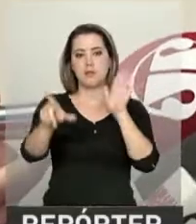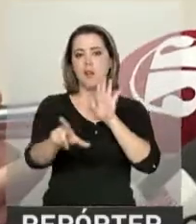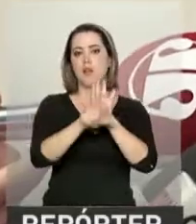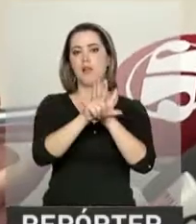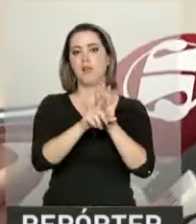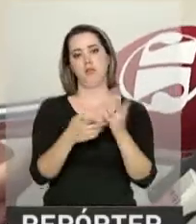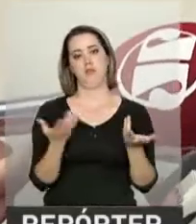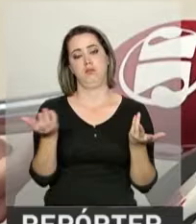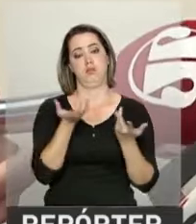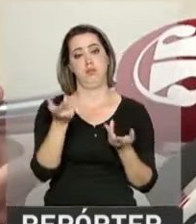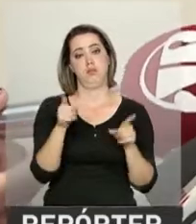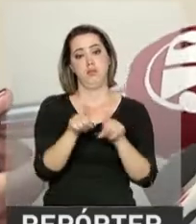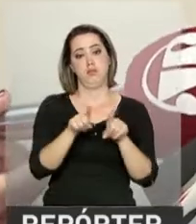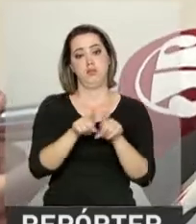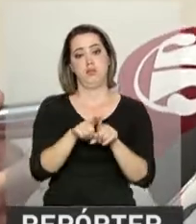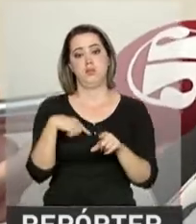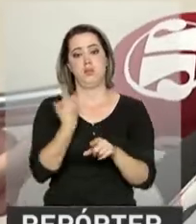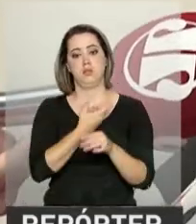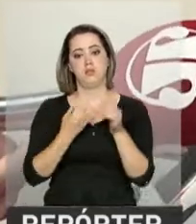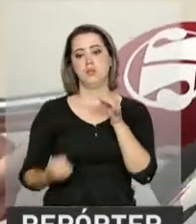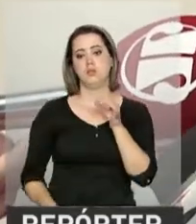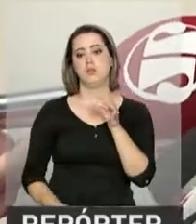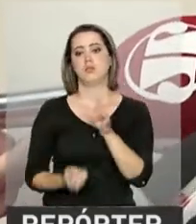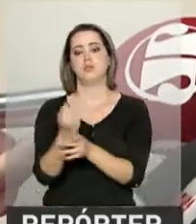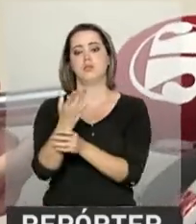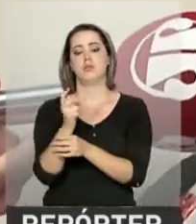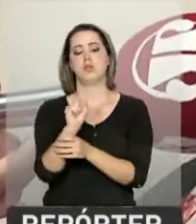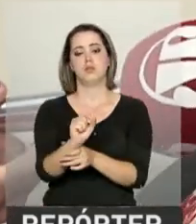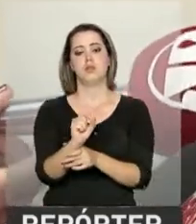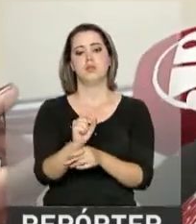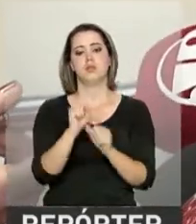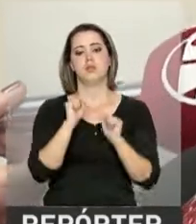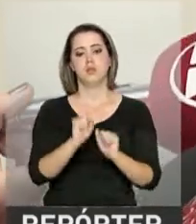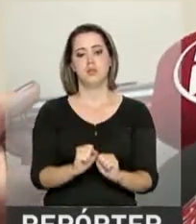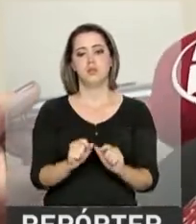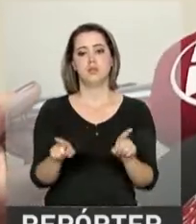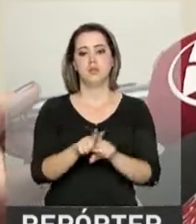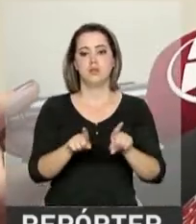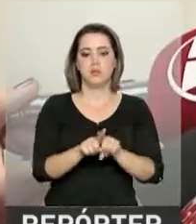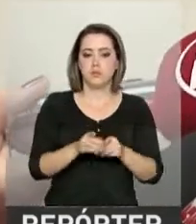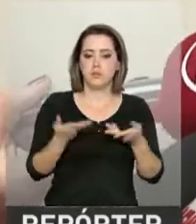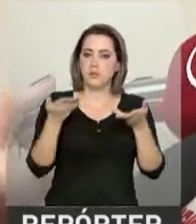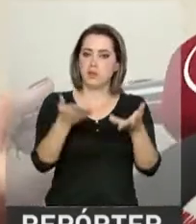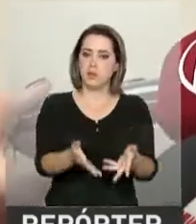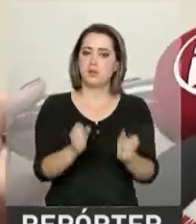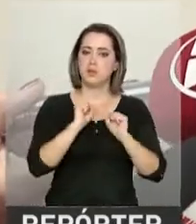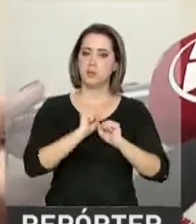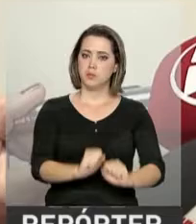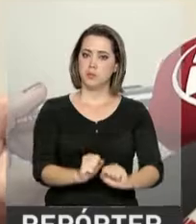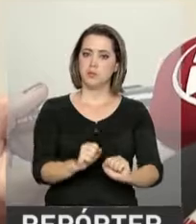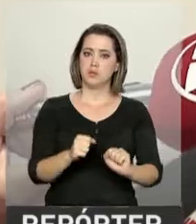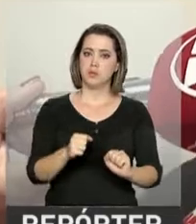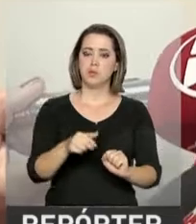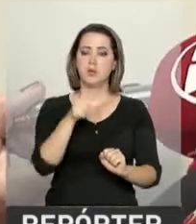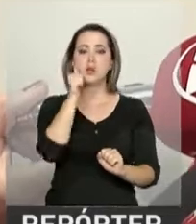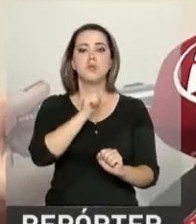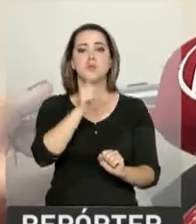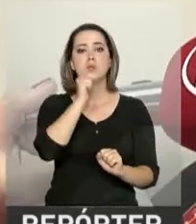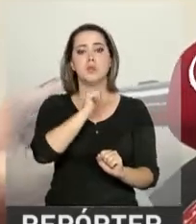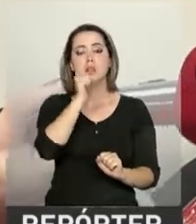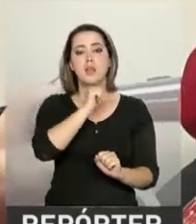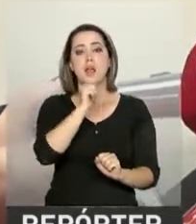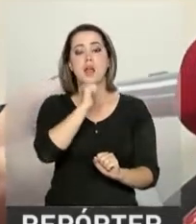agora eu quero também que nós queremos meios para que nós evoluímos também esta possibilidade para as mulheres pretas